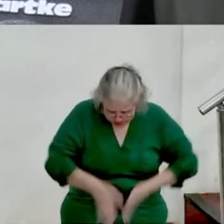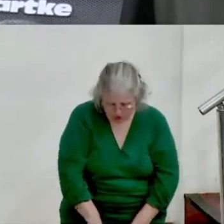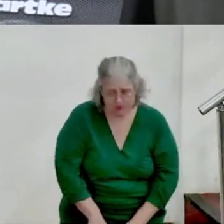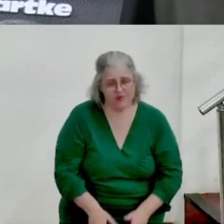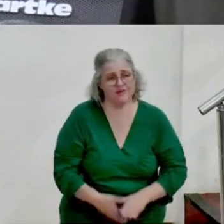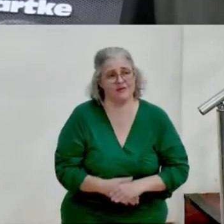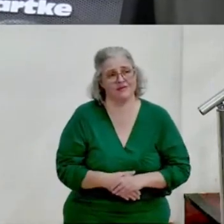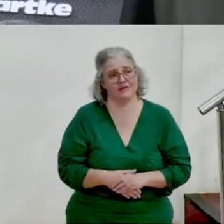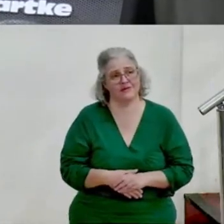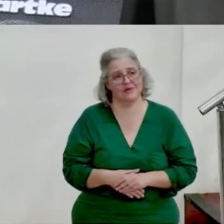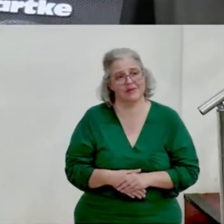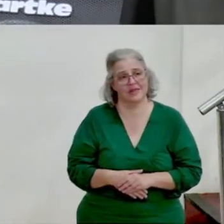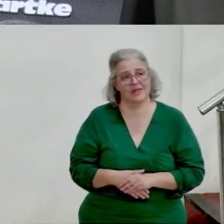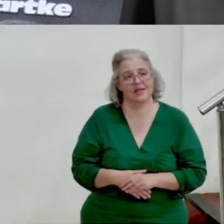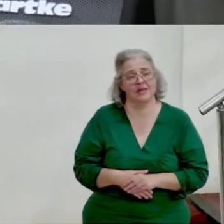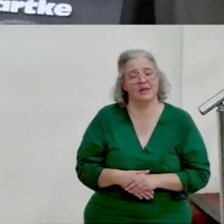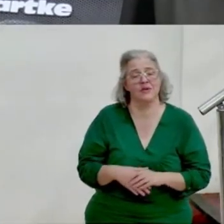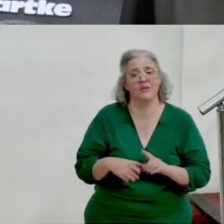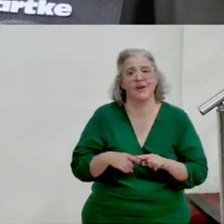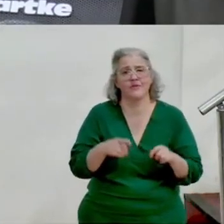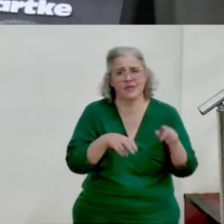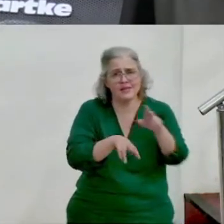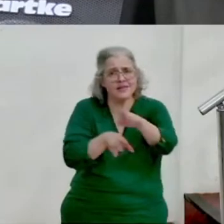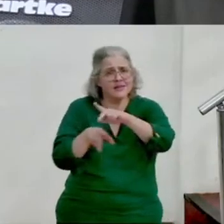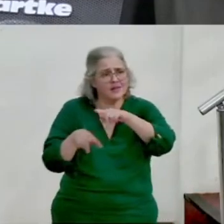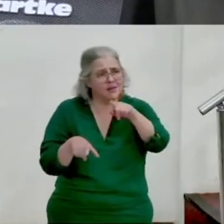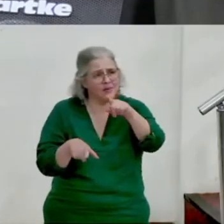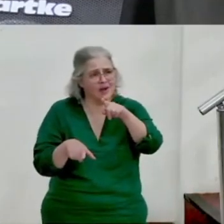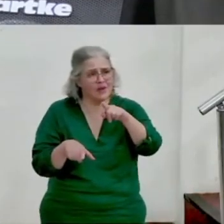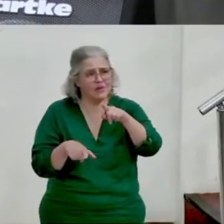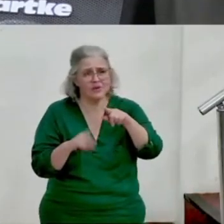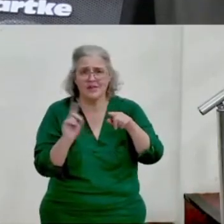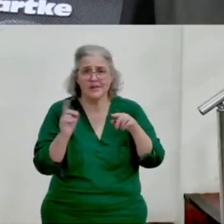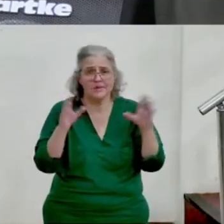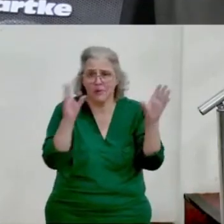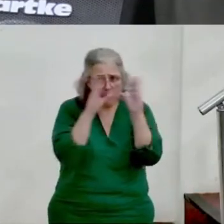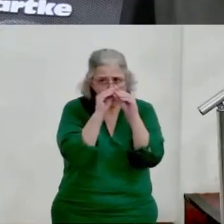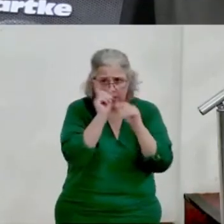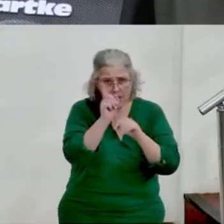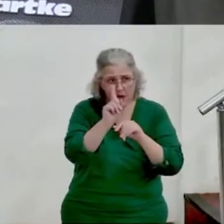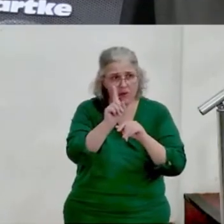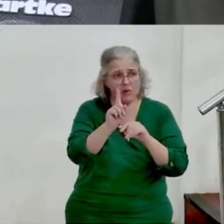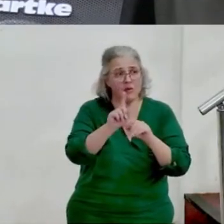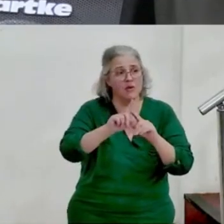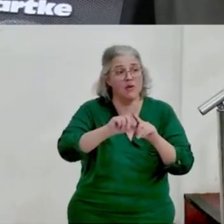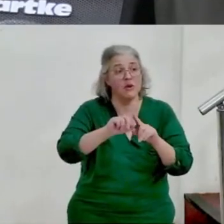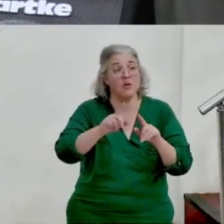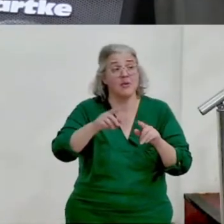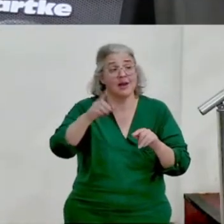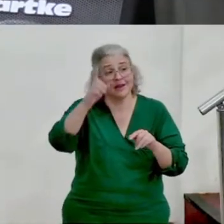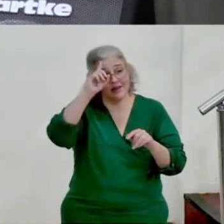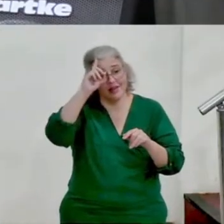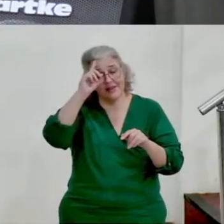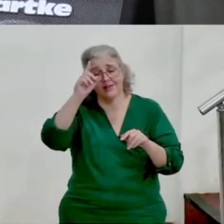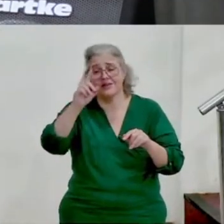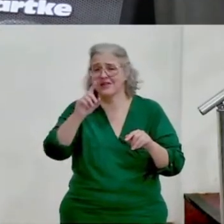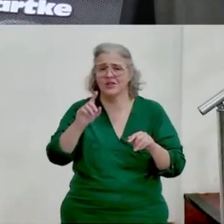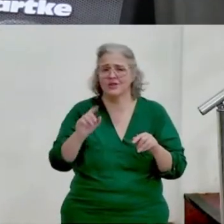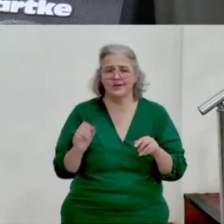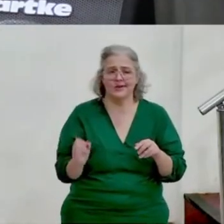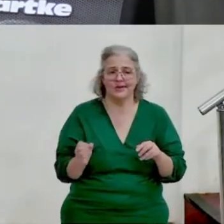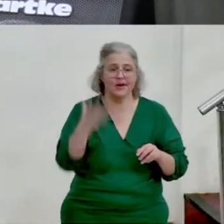escaparão. Mas vocês, irmãos, não estão em trevas, para que esse dia os apanhe de surpresa como